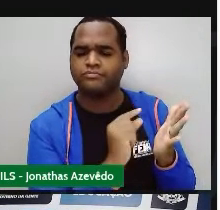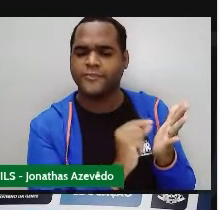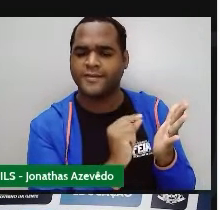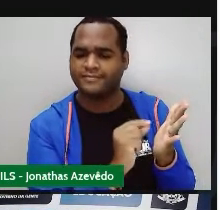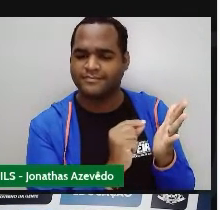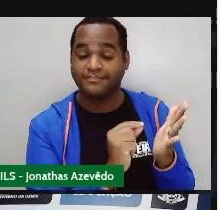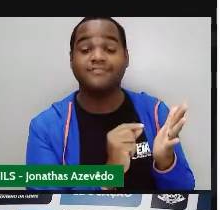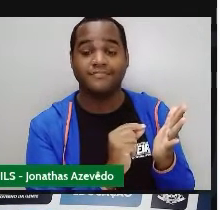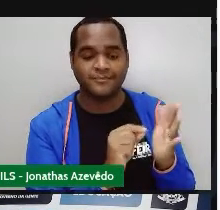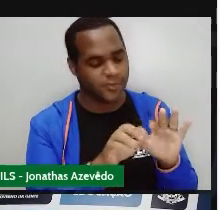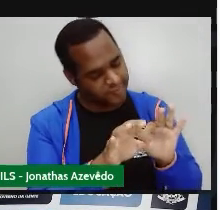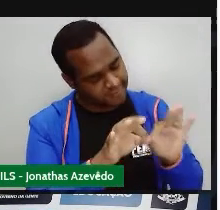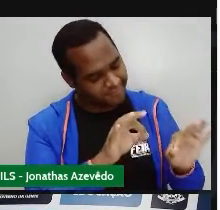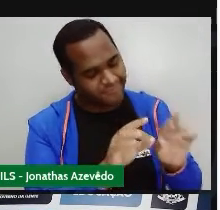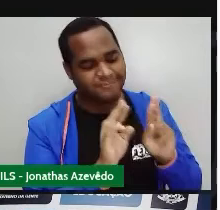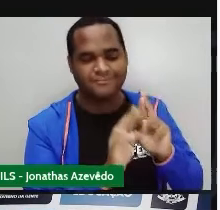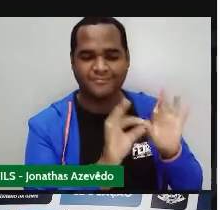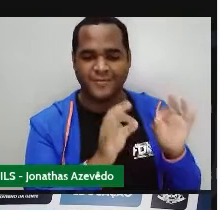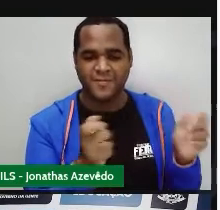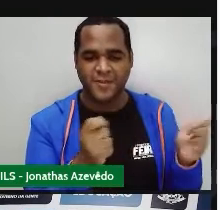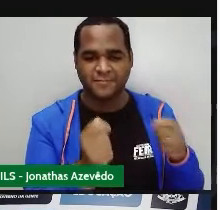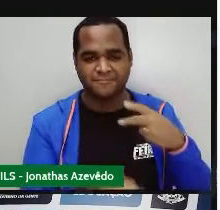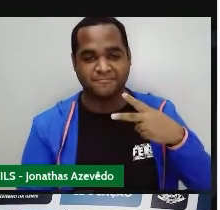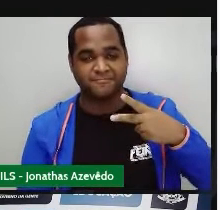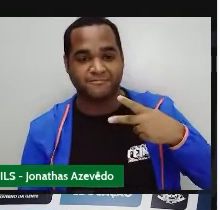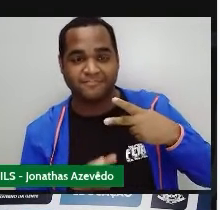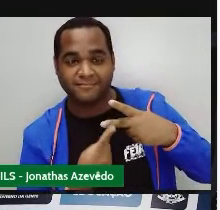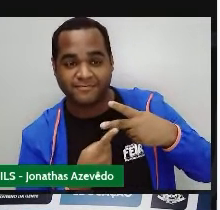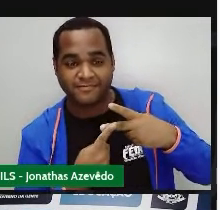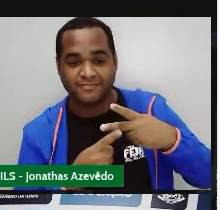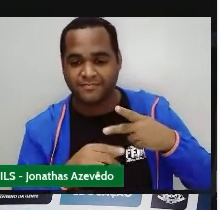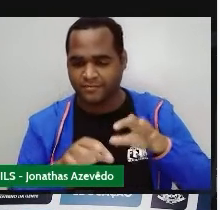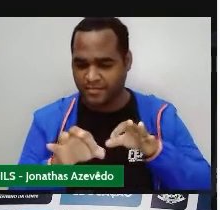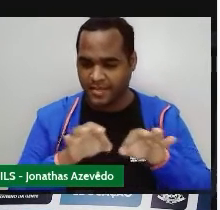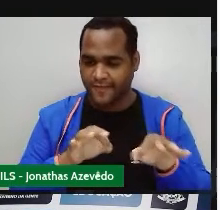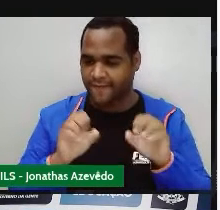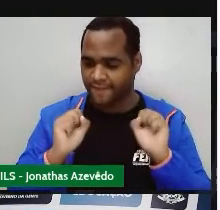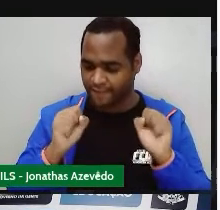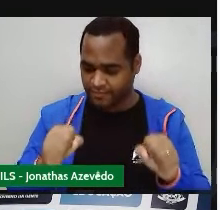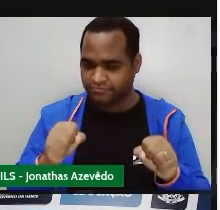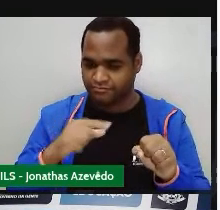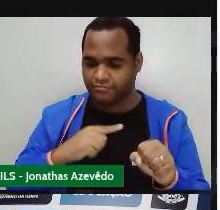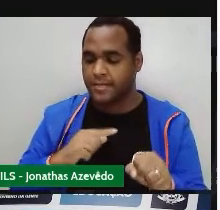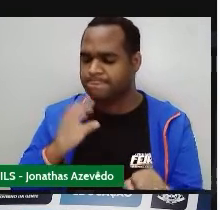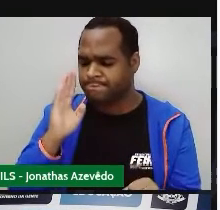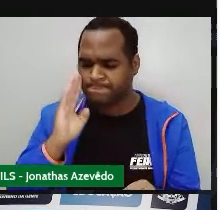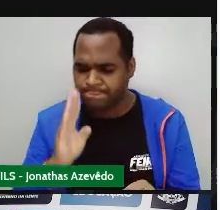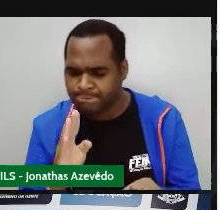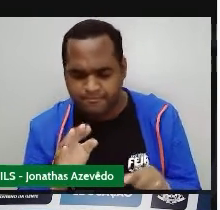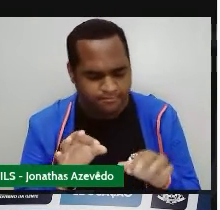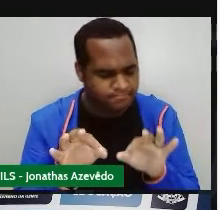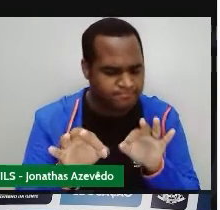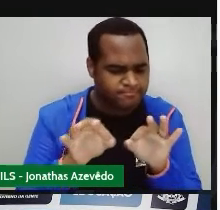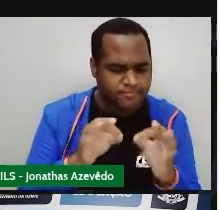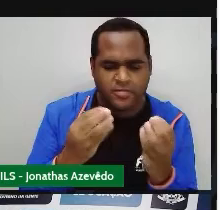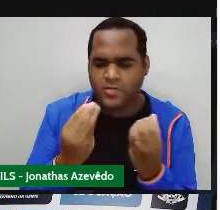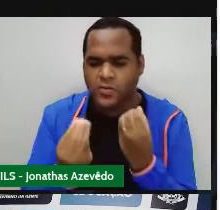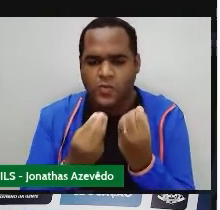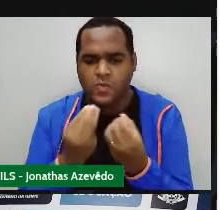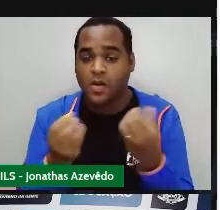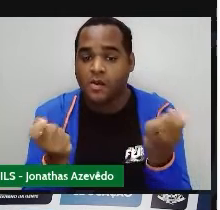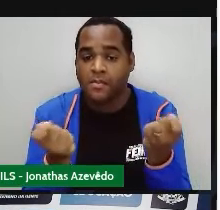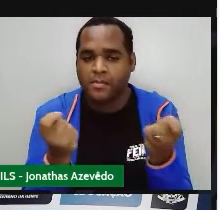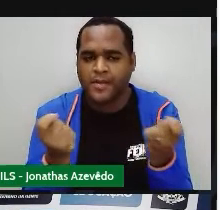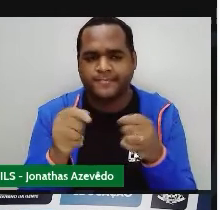solucionar aquele problema depois você vai precisar de um plano de ação né você precisa planejar uma forma